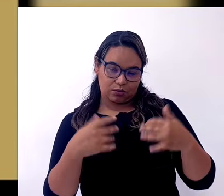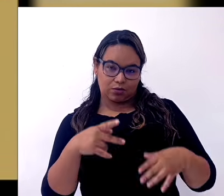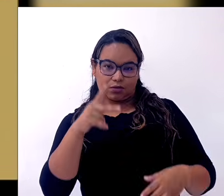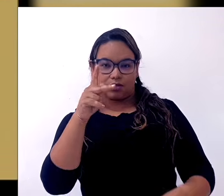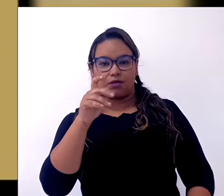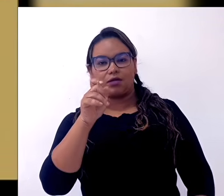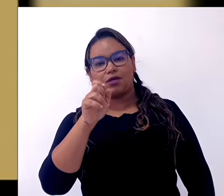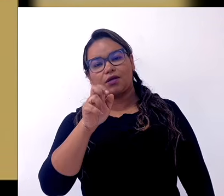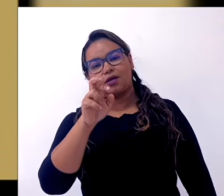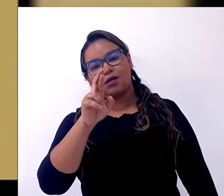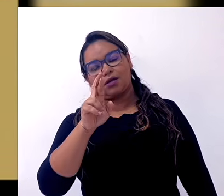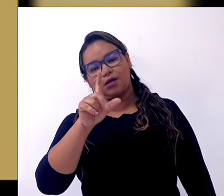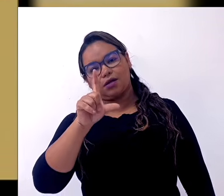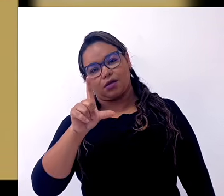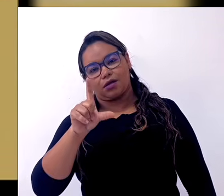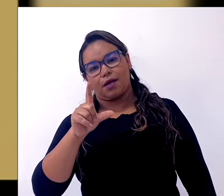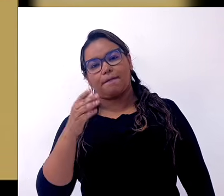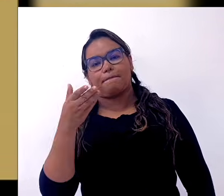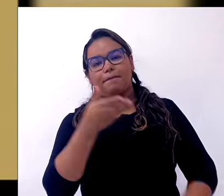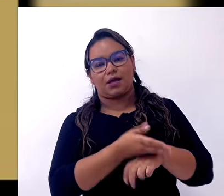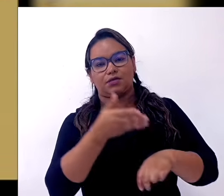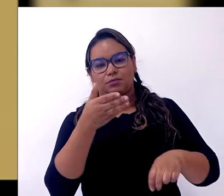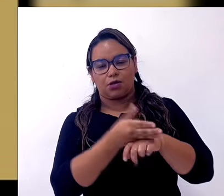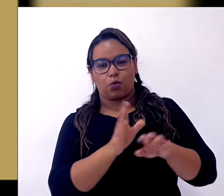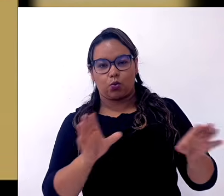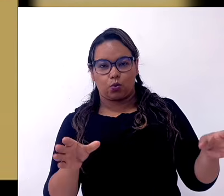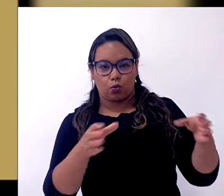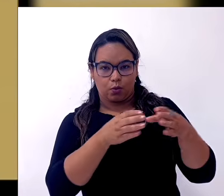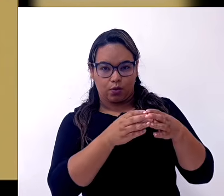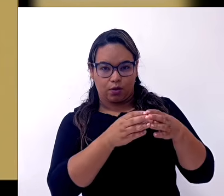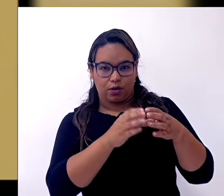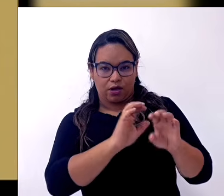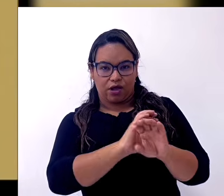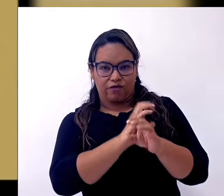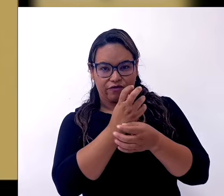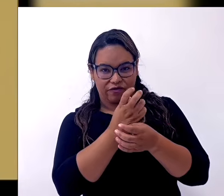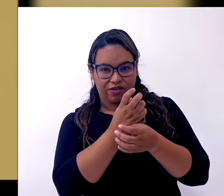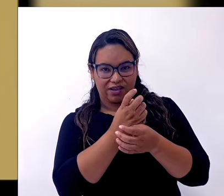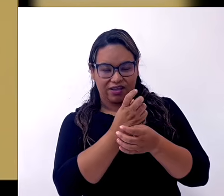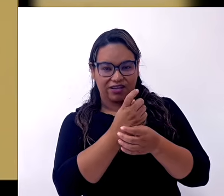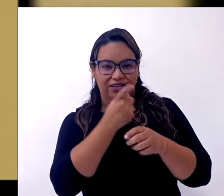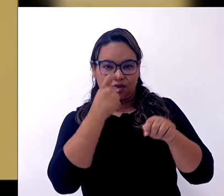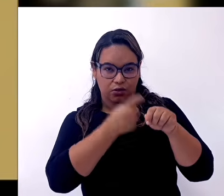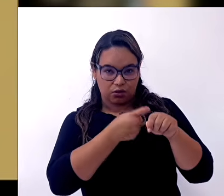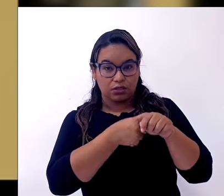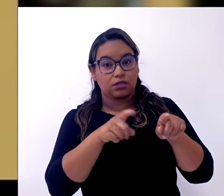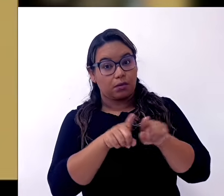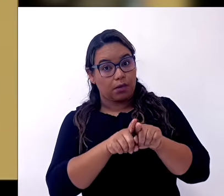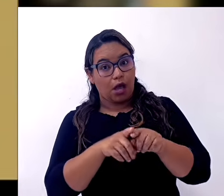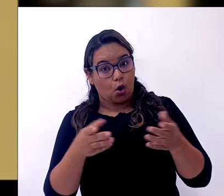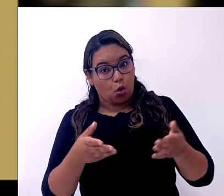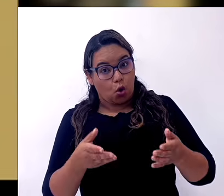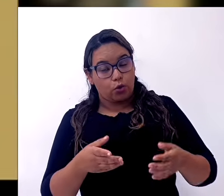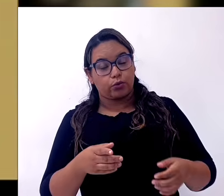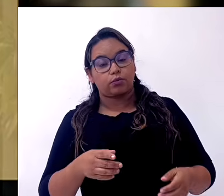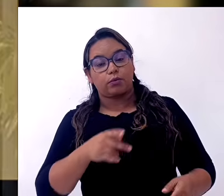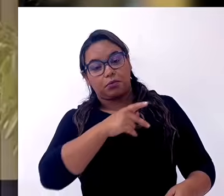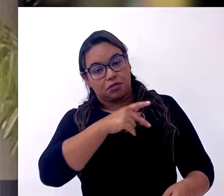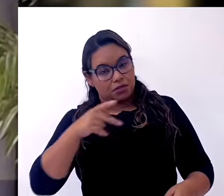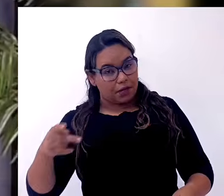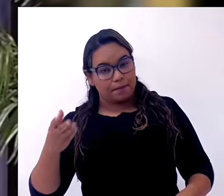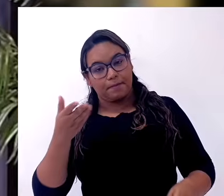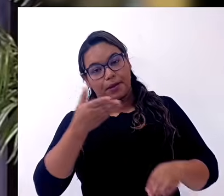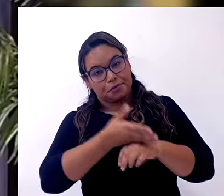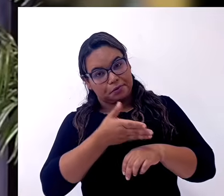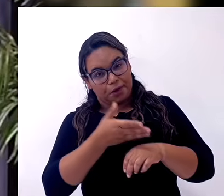sempre será um maçom substituindo outro. Todos eles mostrarão que eles fazem parte do mesmo sistema.